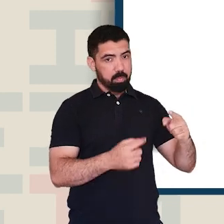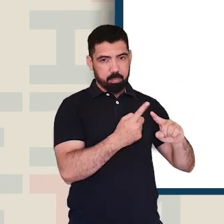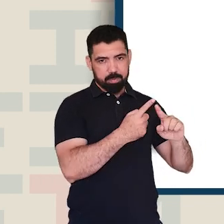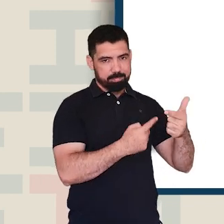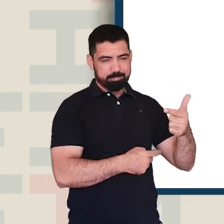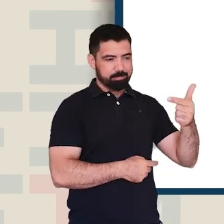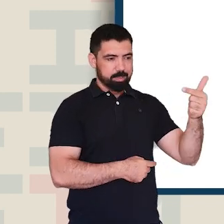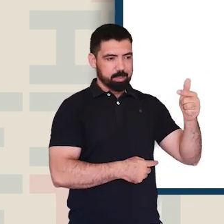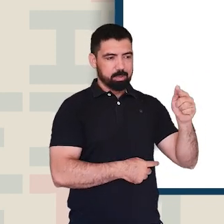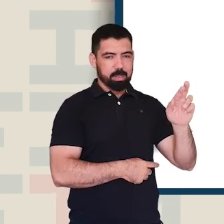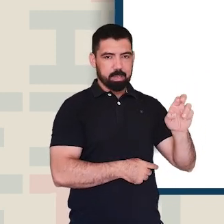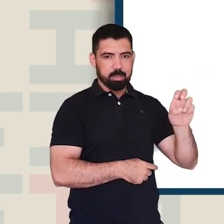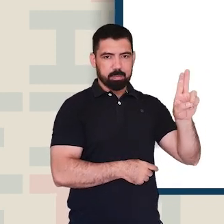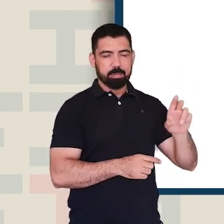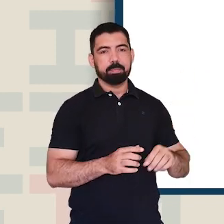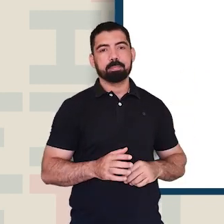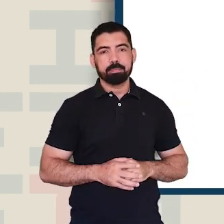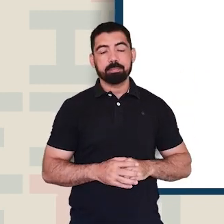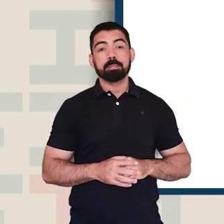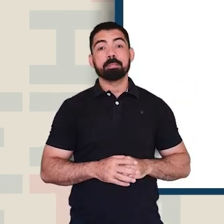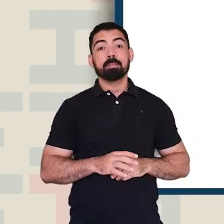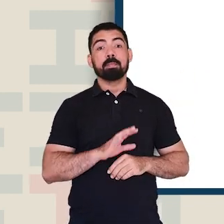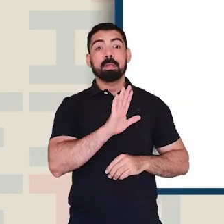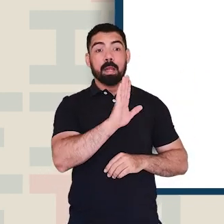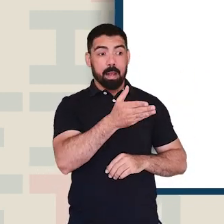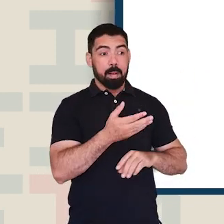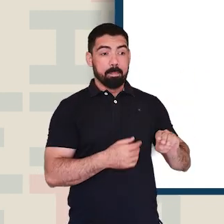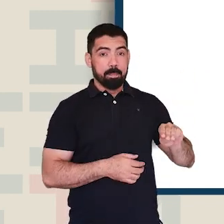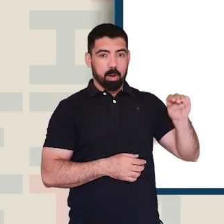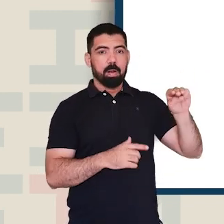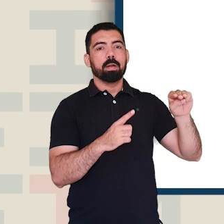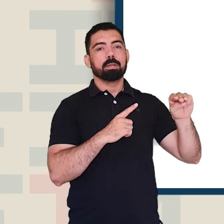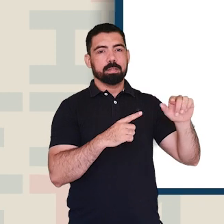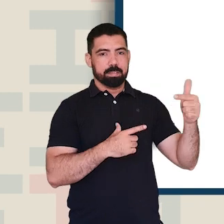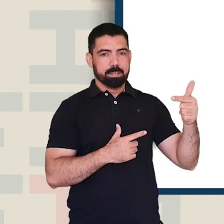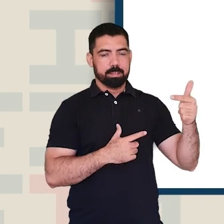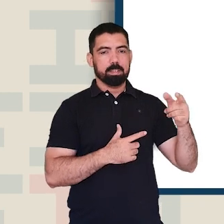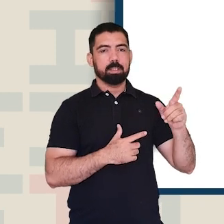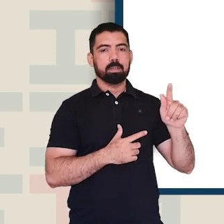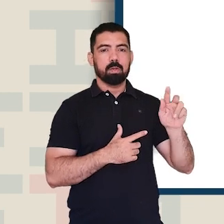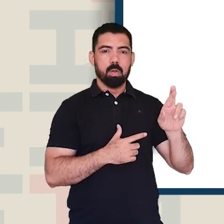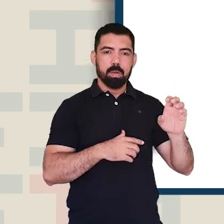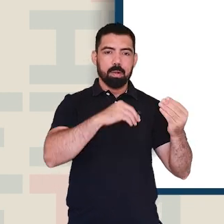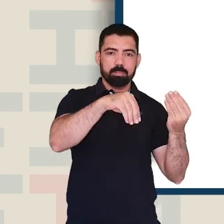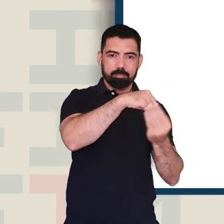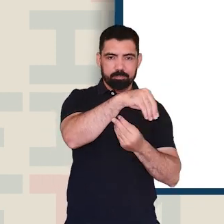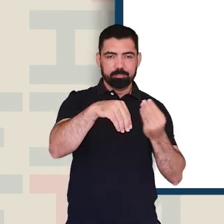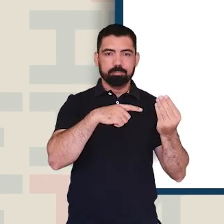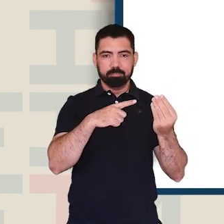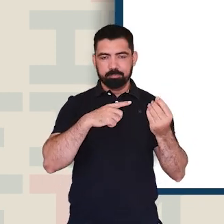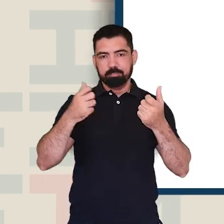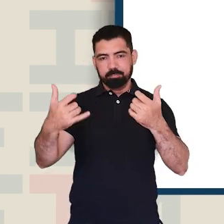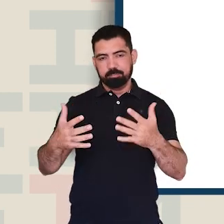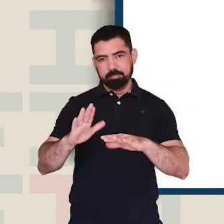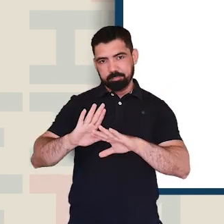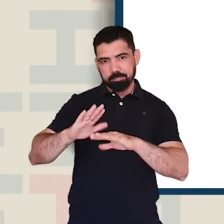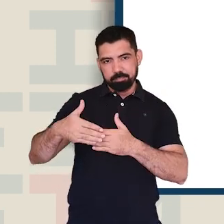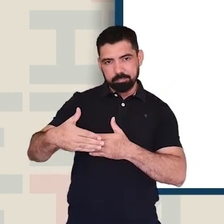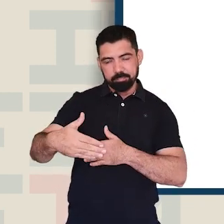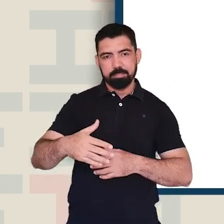né? E não difere da pentatônica maior, porque tem um segundo grau. Ela é uma escala híbrida, maior-menor. Vou já explicar o